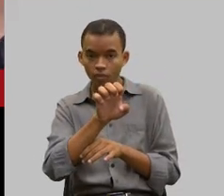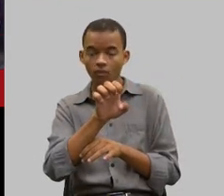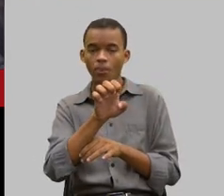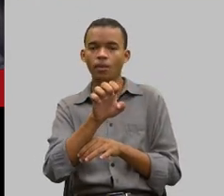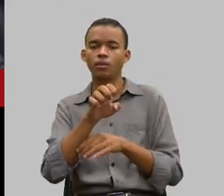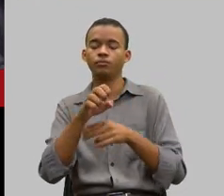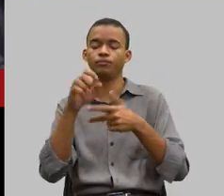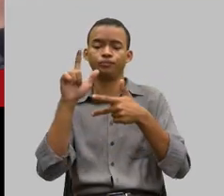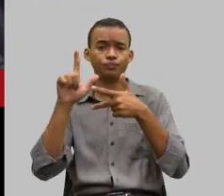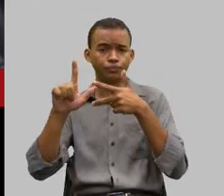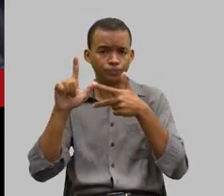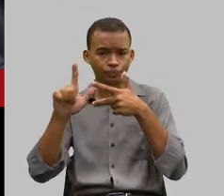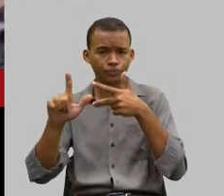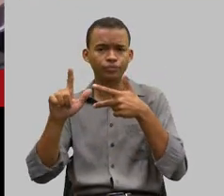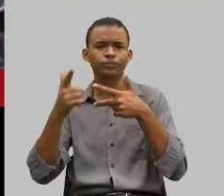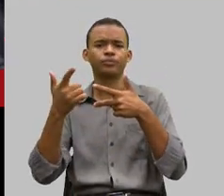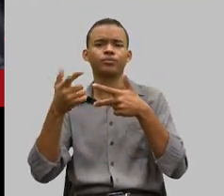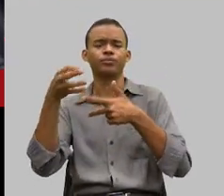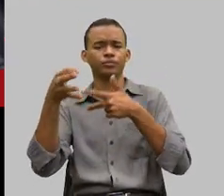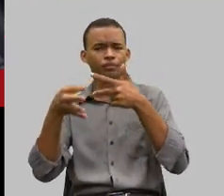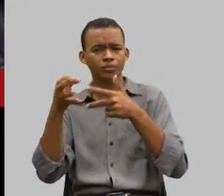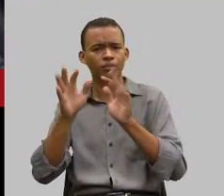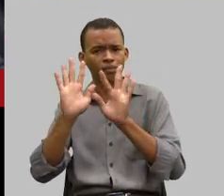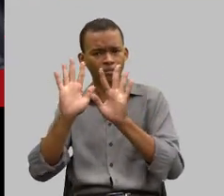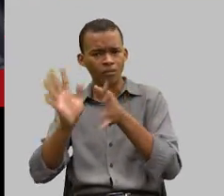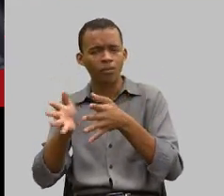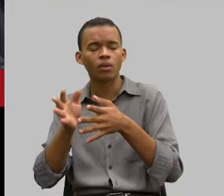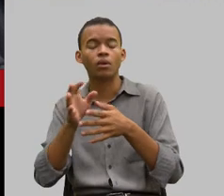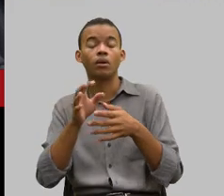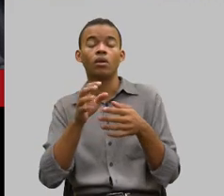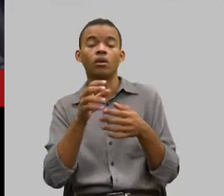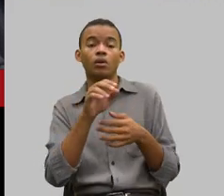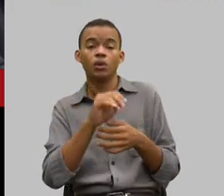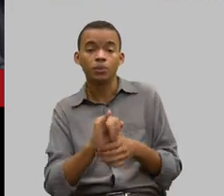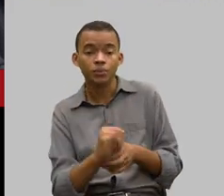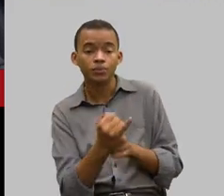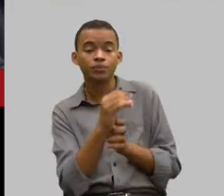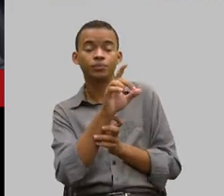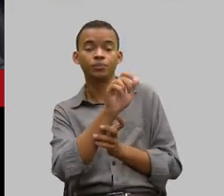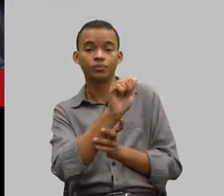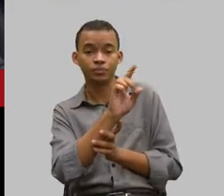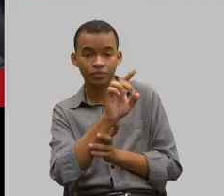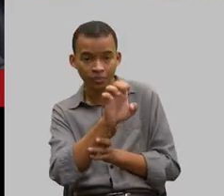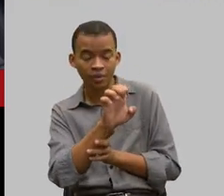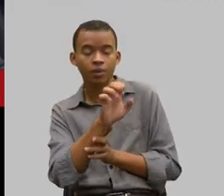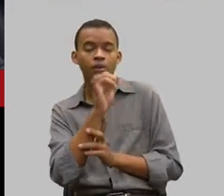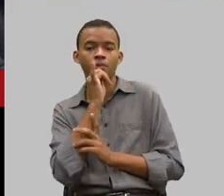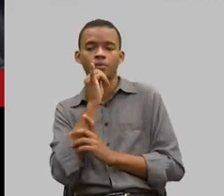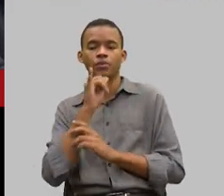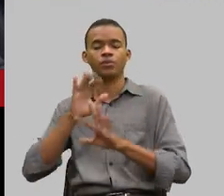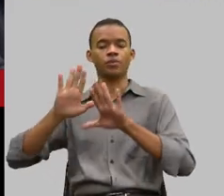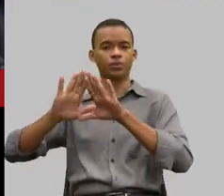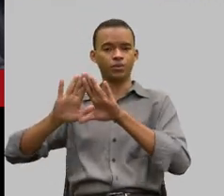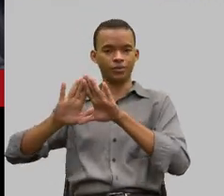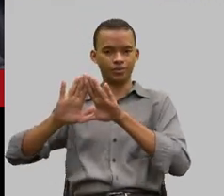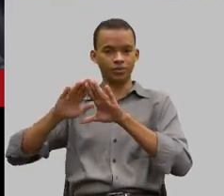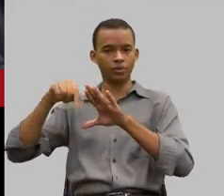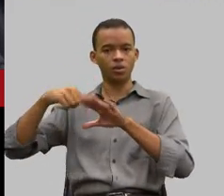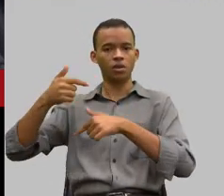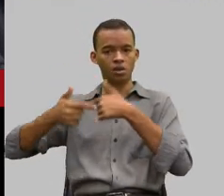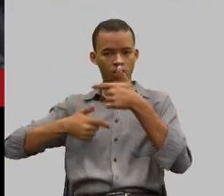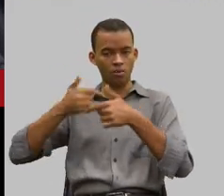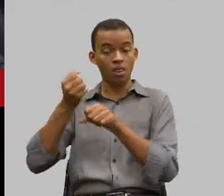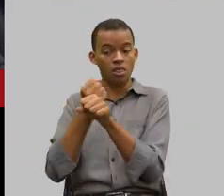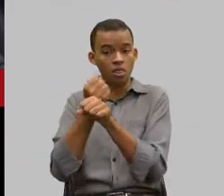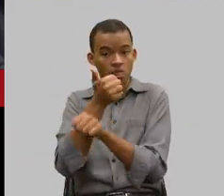aproveitamento dos ads você tinha você é servidor na Assembleia ficou aqui 10 anos teve dois ads foi